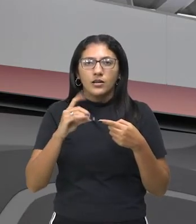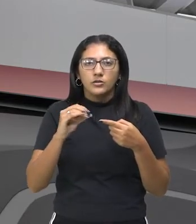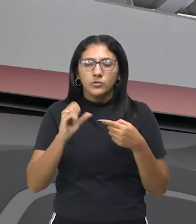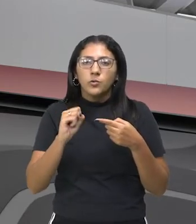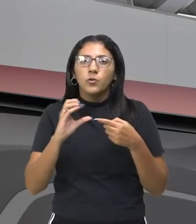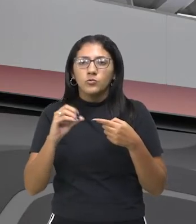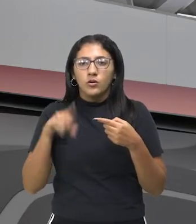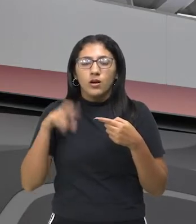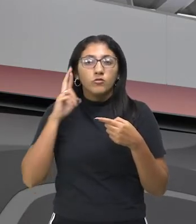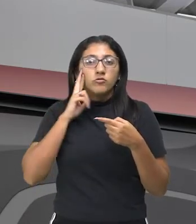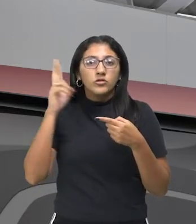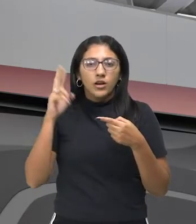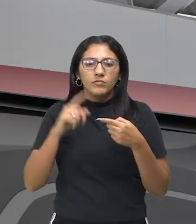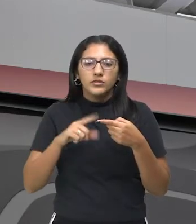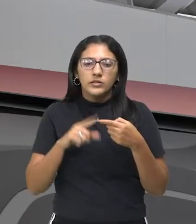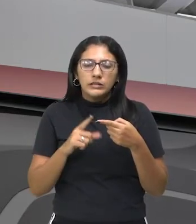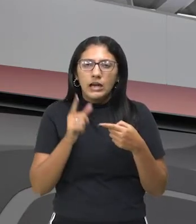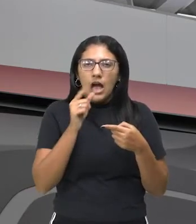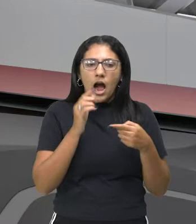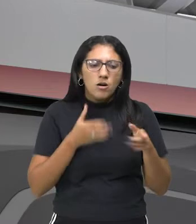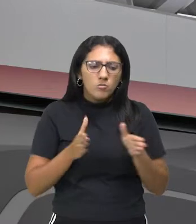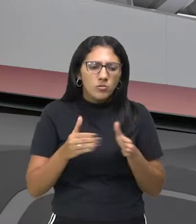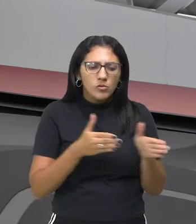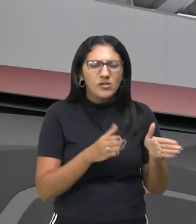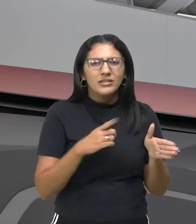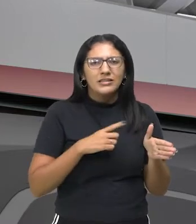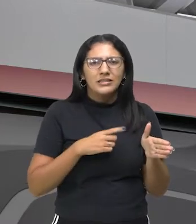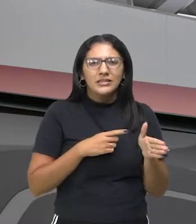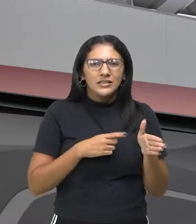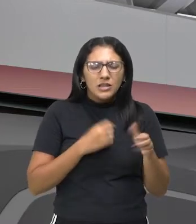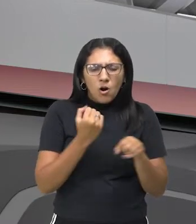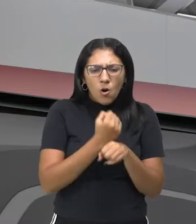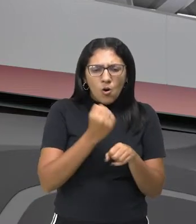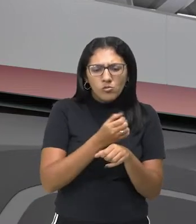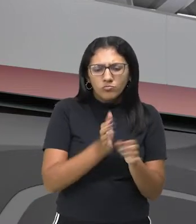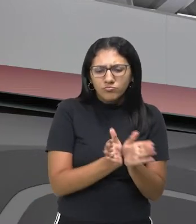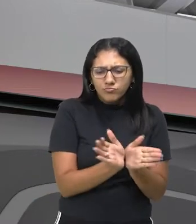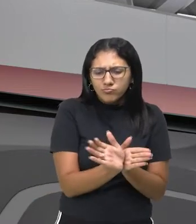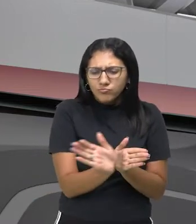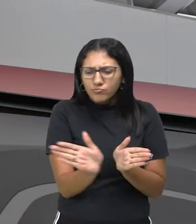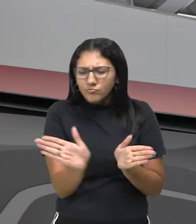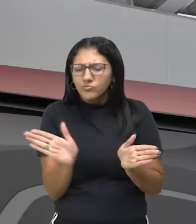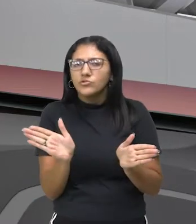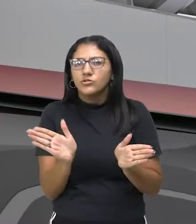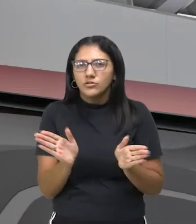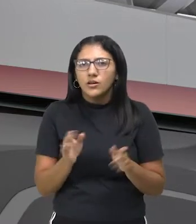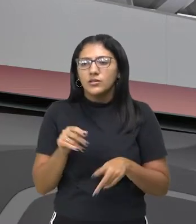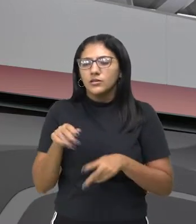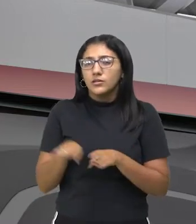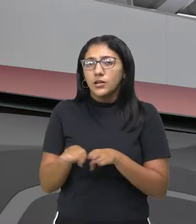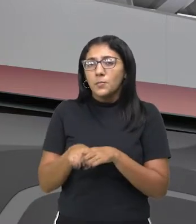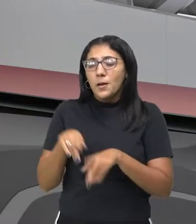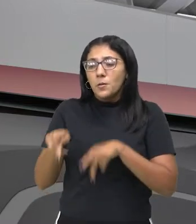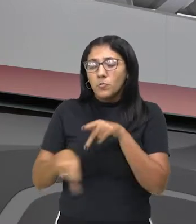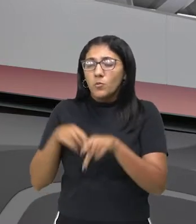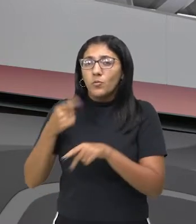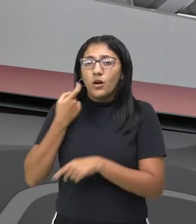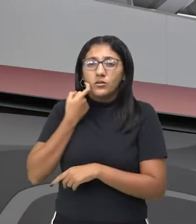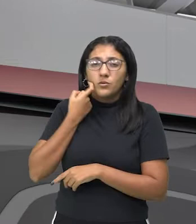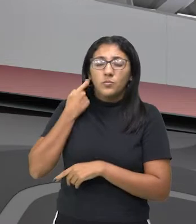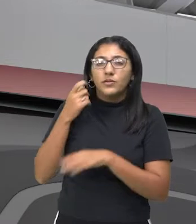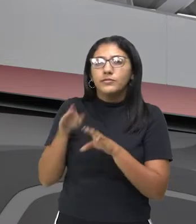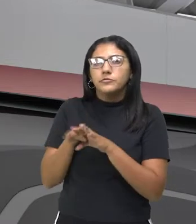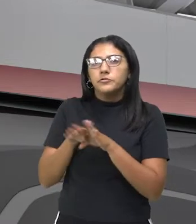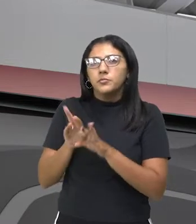as barragens mudam o curso natural da água, impactando da biodiversidade, na população de peixes e na vida dos